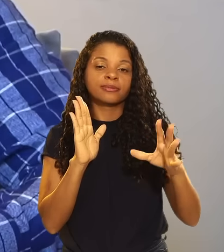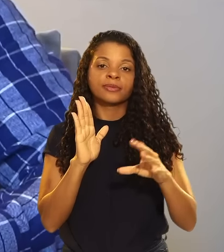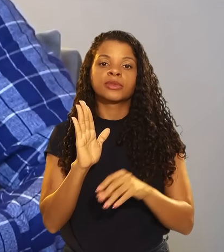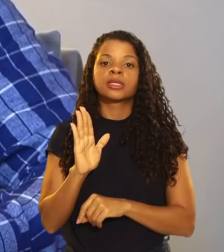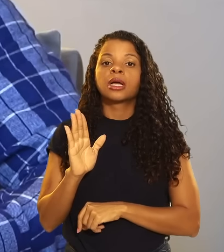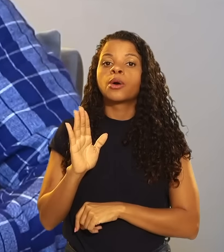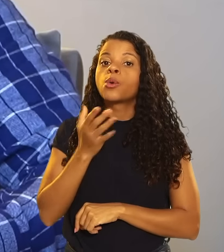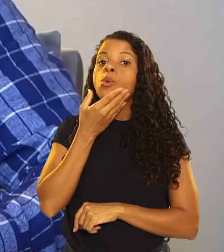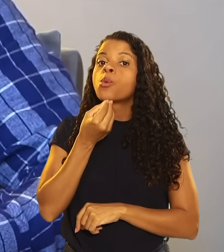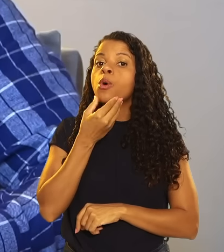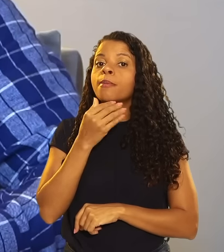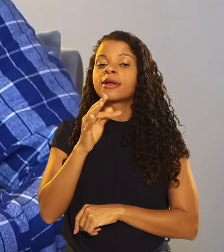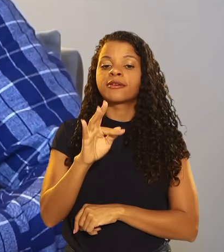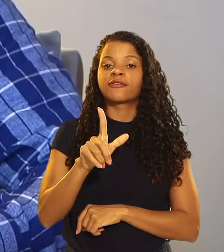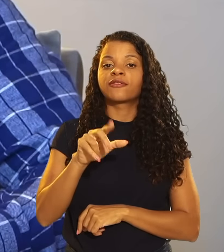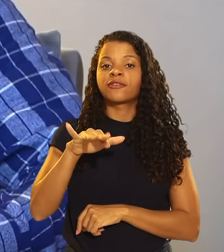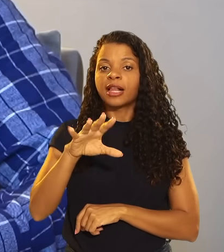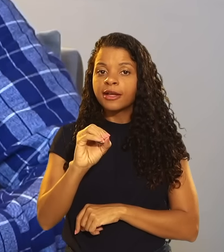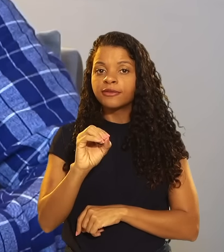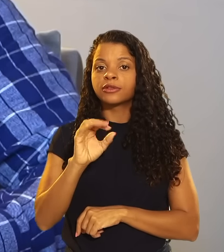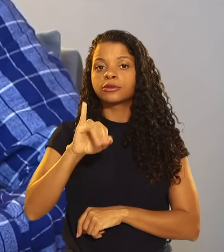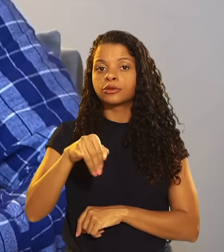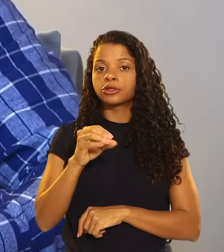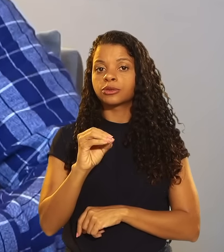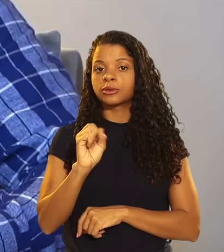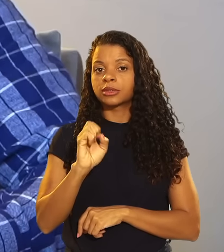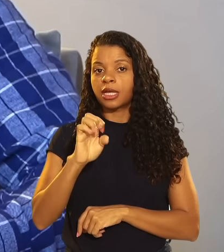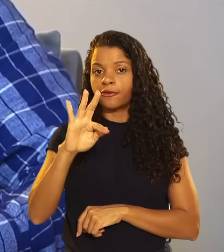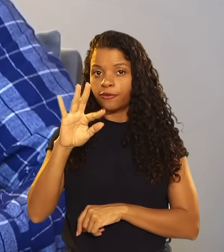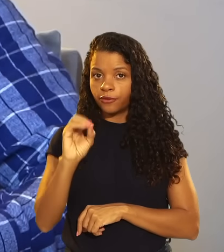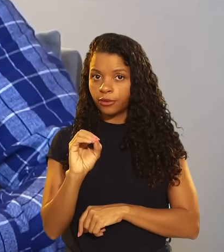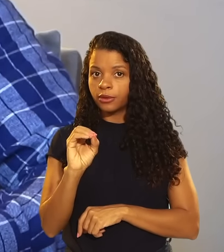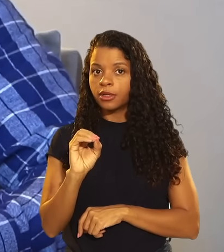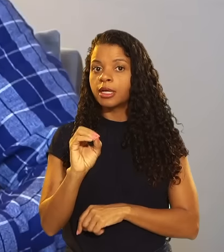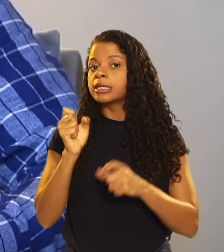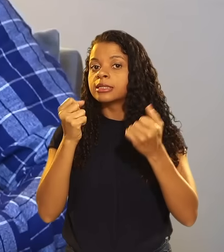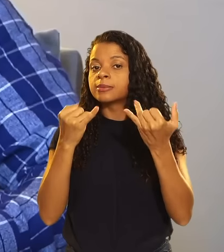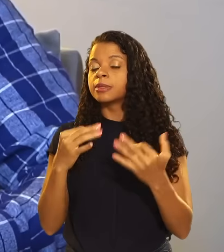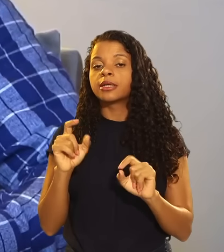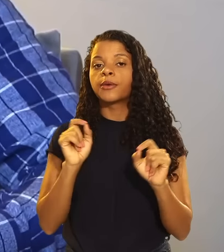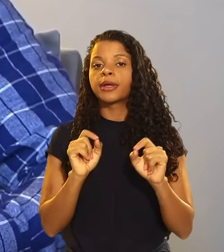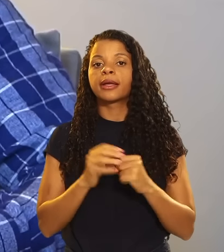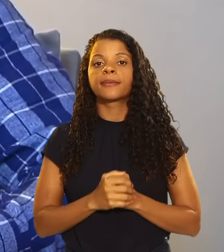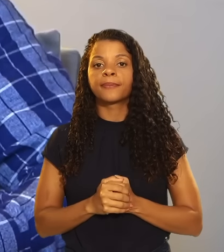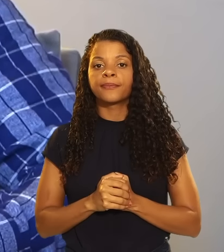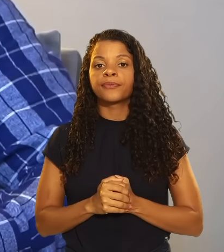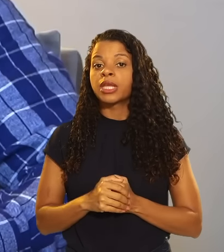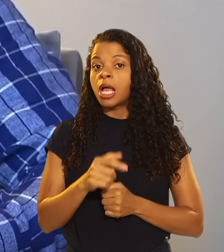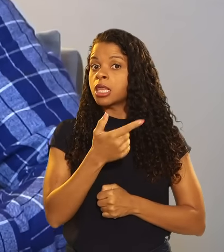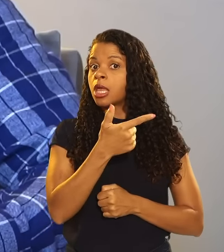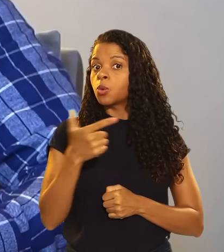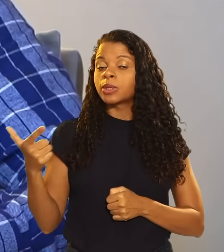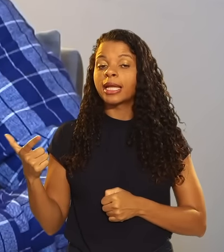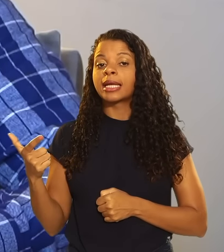Joséfo, que é um historiador, ele coloca para a gente o seguinte, ele diz aqui em um dos seus livros, não há cidade alguma dos gregos,